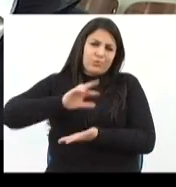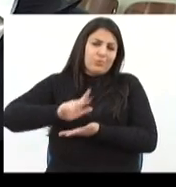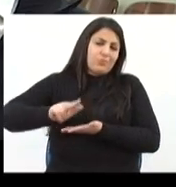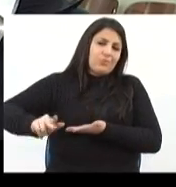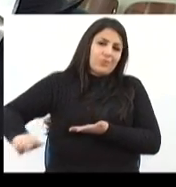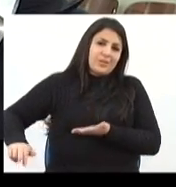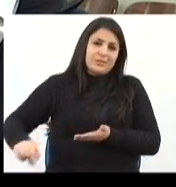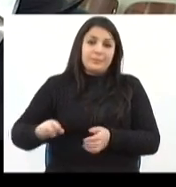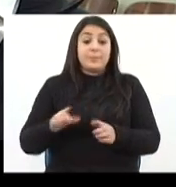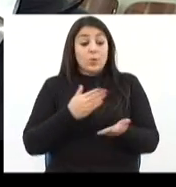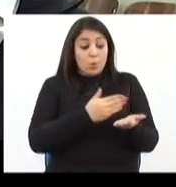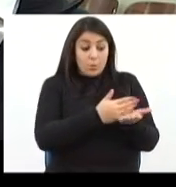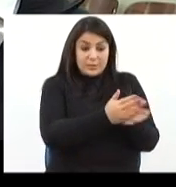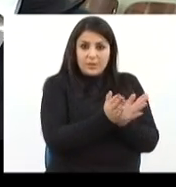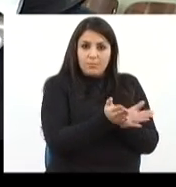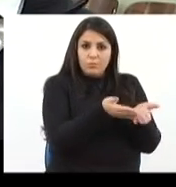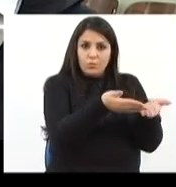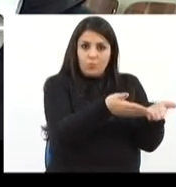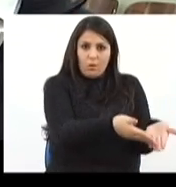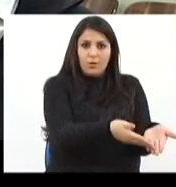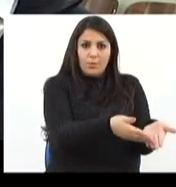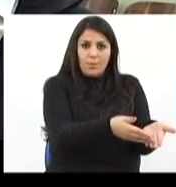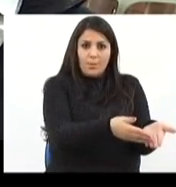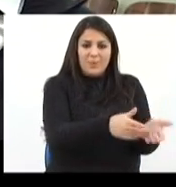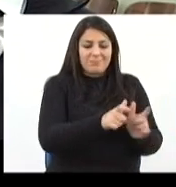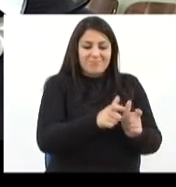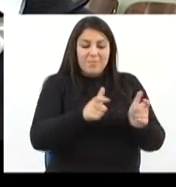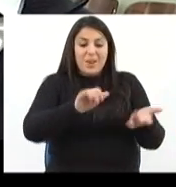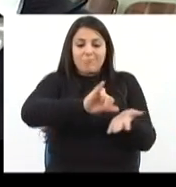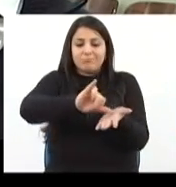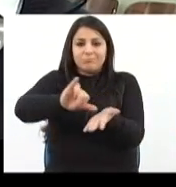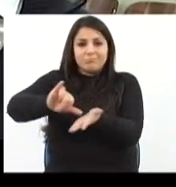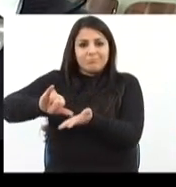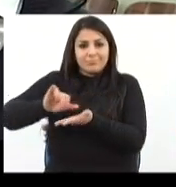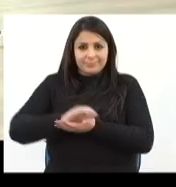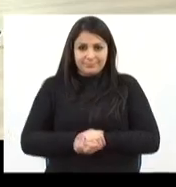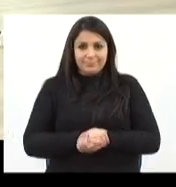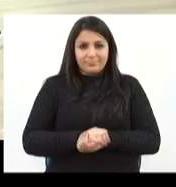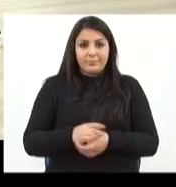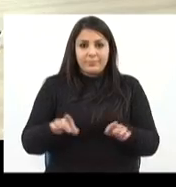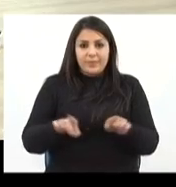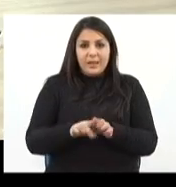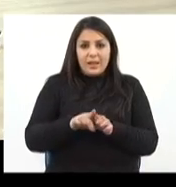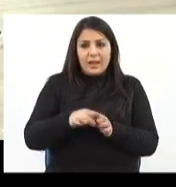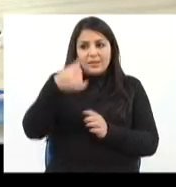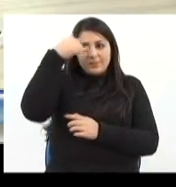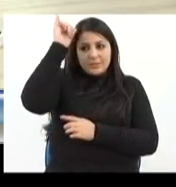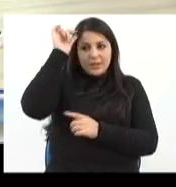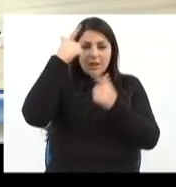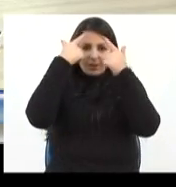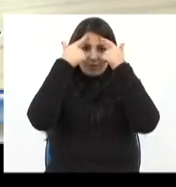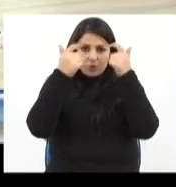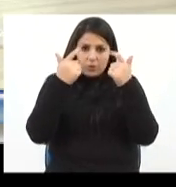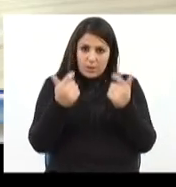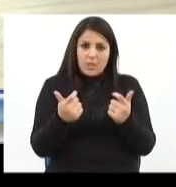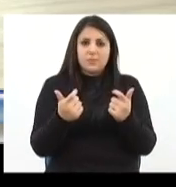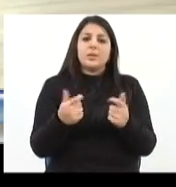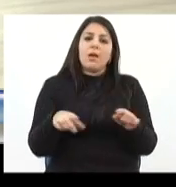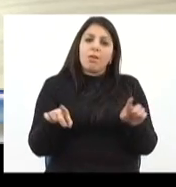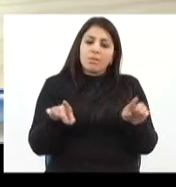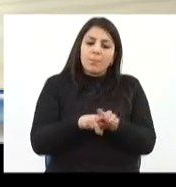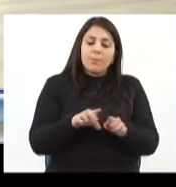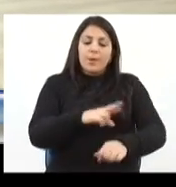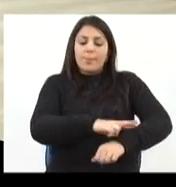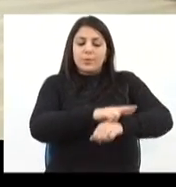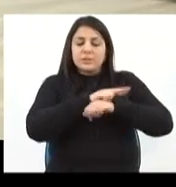central de práticas do judiciário, do fórum, mas também queremos ampliar isso para a sociedade. O combate à violência e à proteção